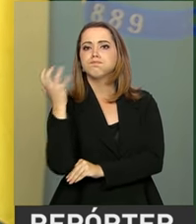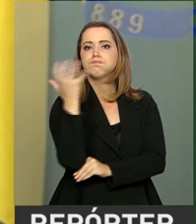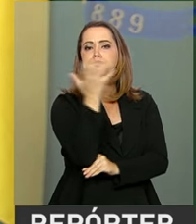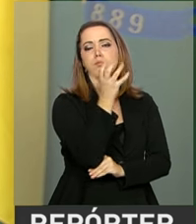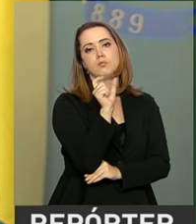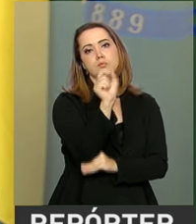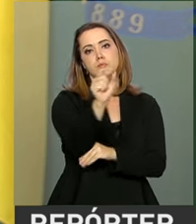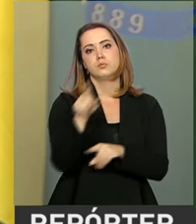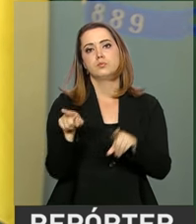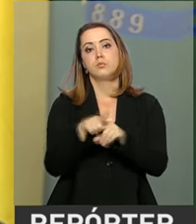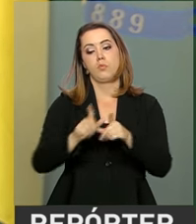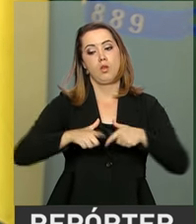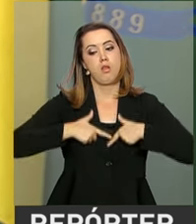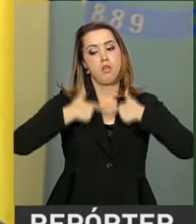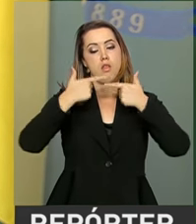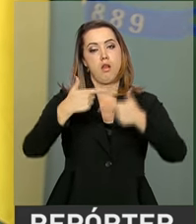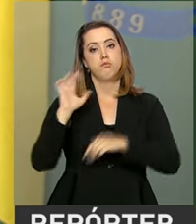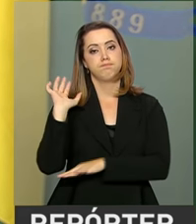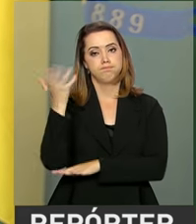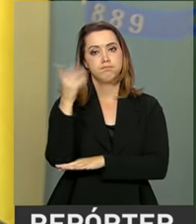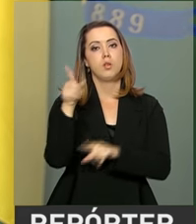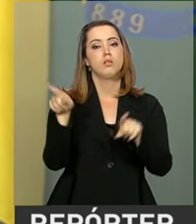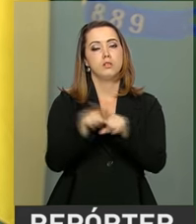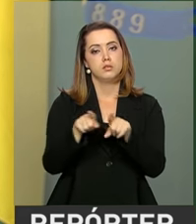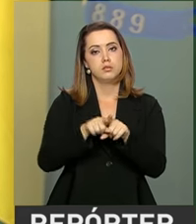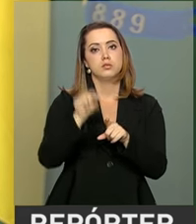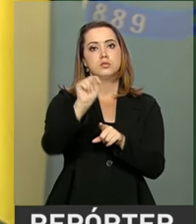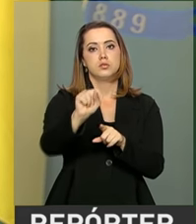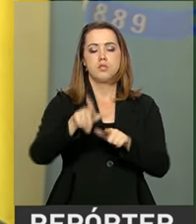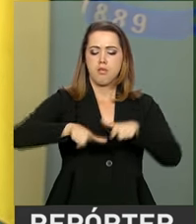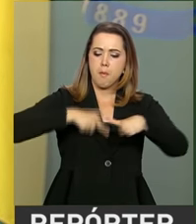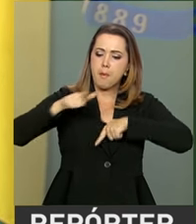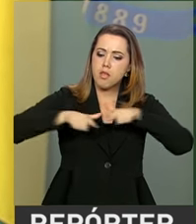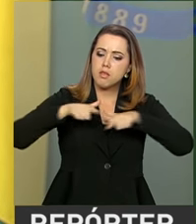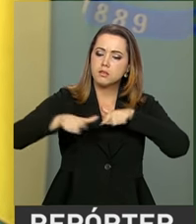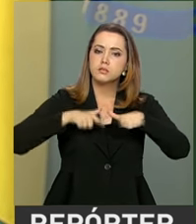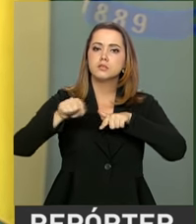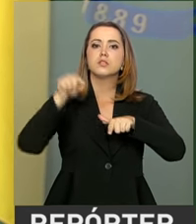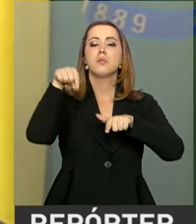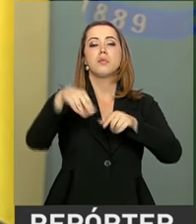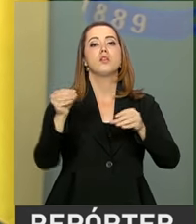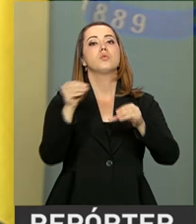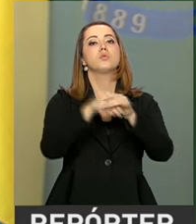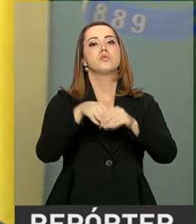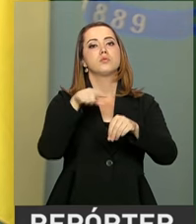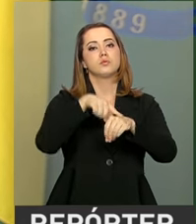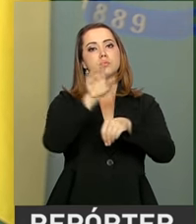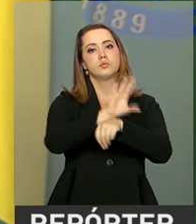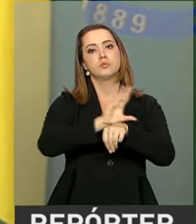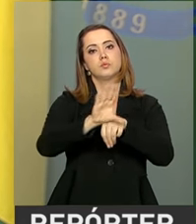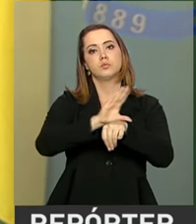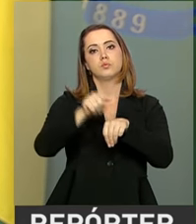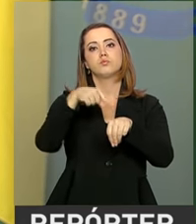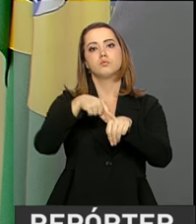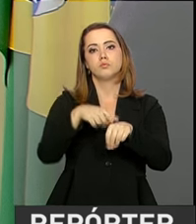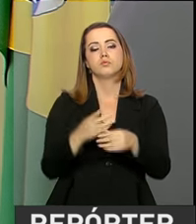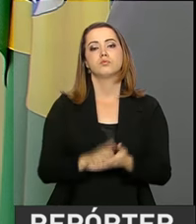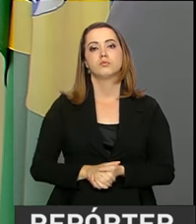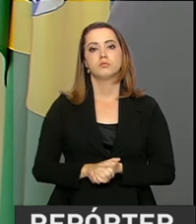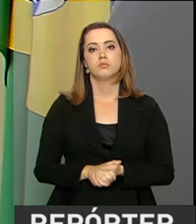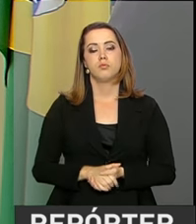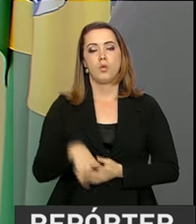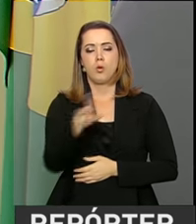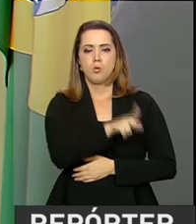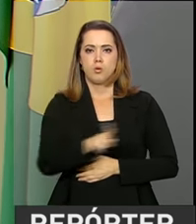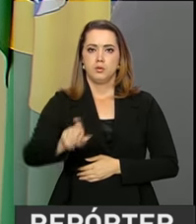conservação e a luta pelo meio ambiente, como também executa aquilo que está previsto no texto constitucional. O